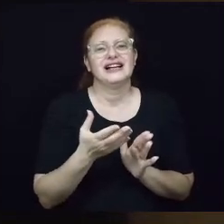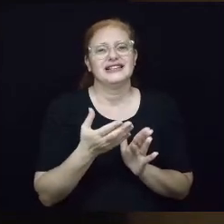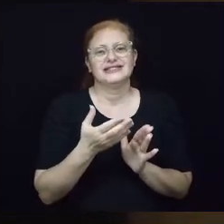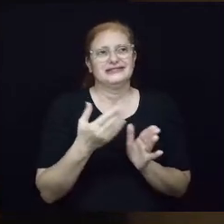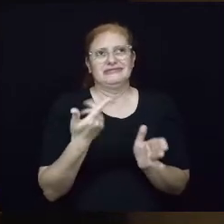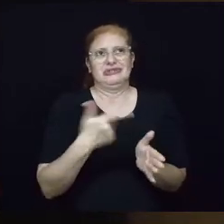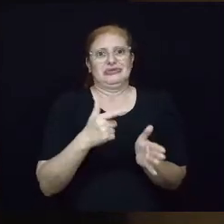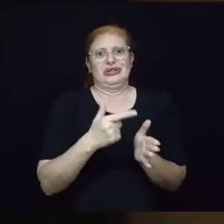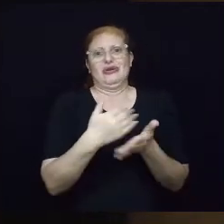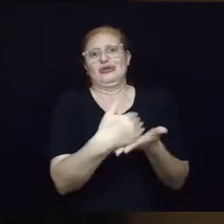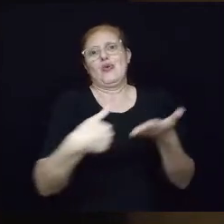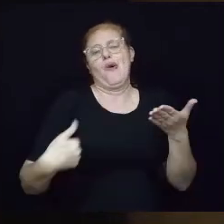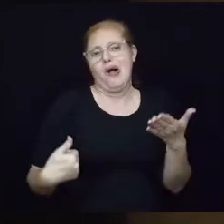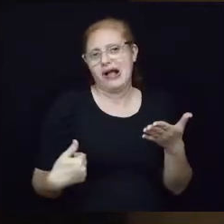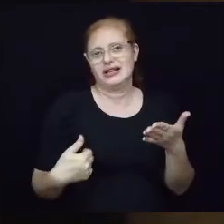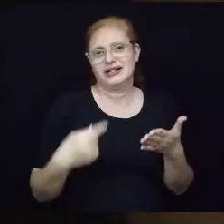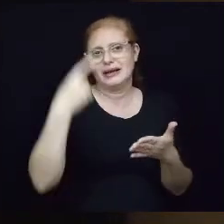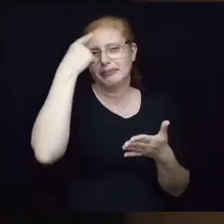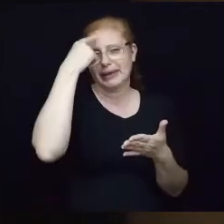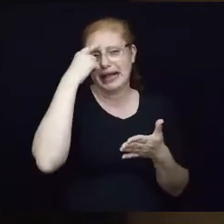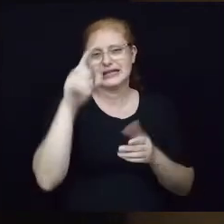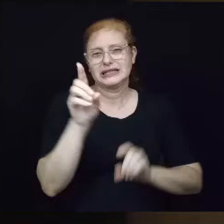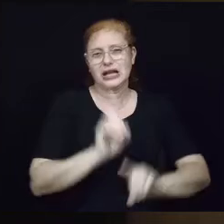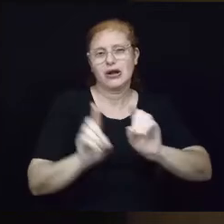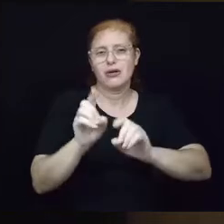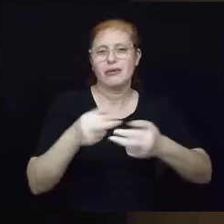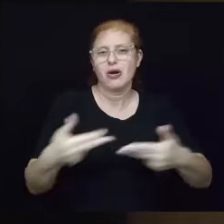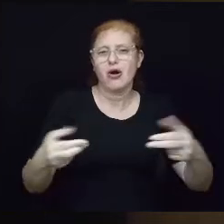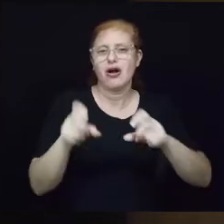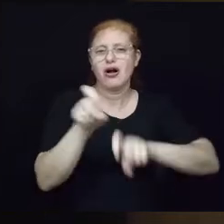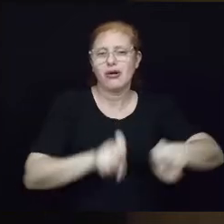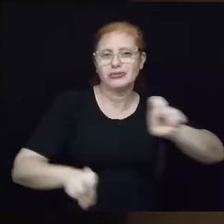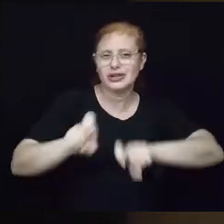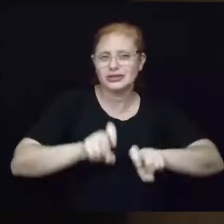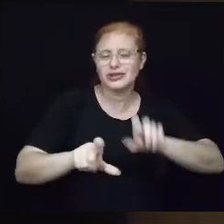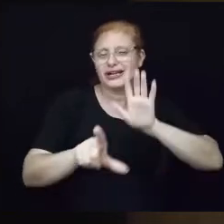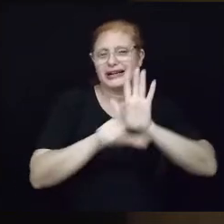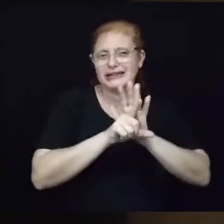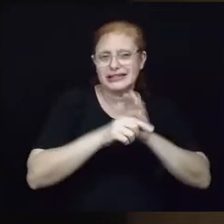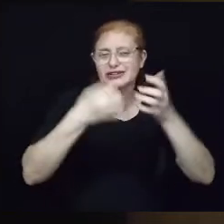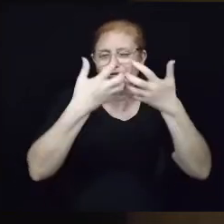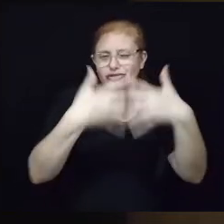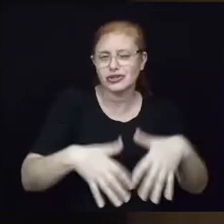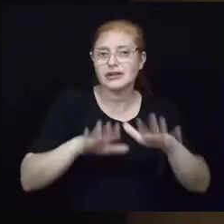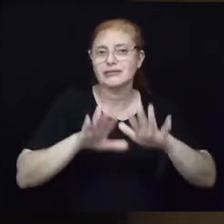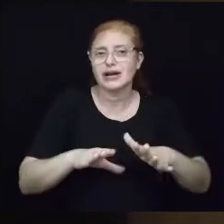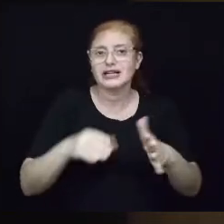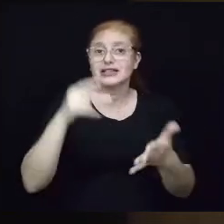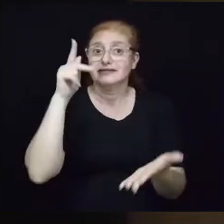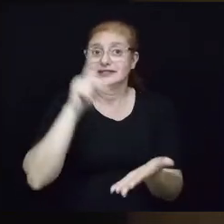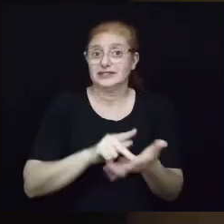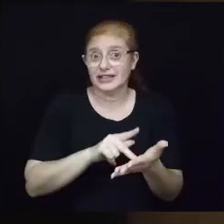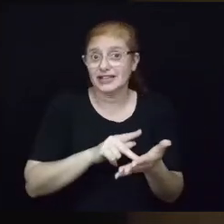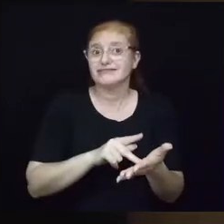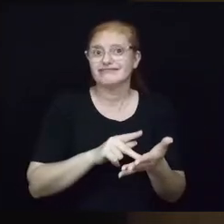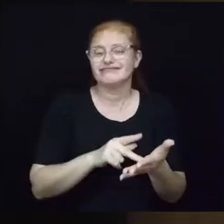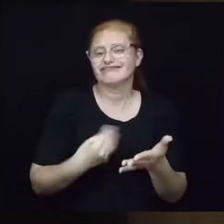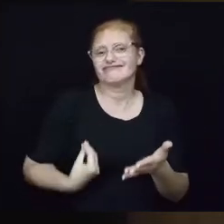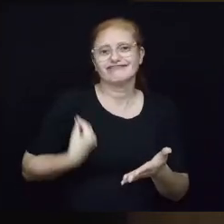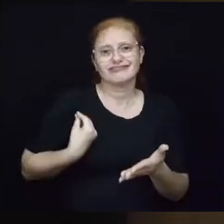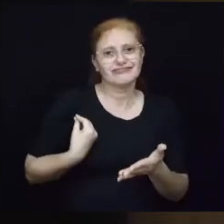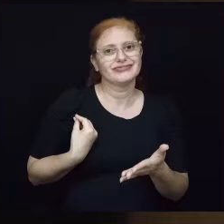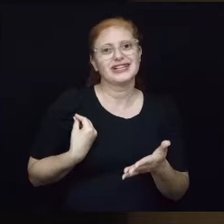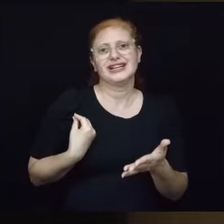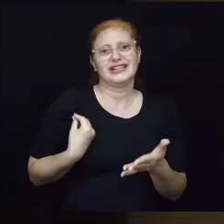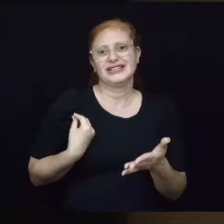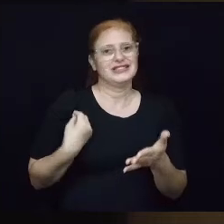te esquece, assim, tu pode pensar alguma coisa no computador que a lei não funciona, mas quando tu passa para o real, aquilo funciona.